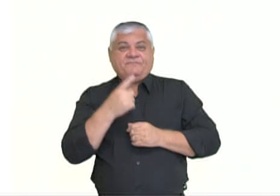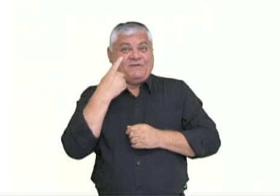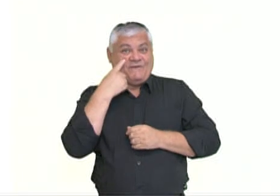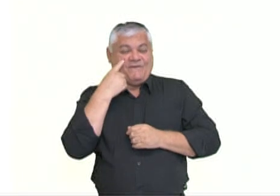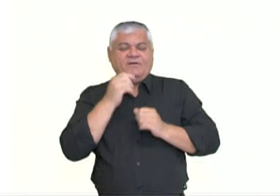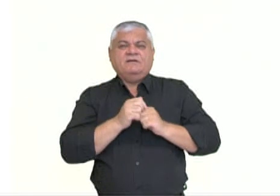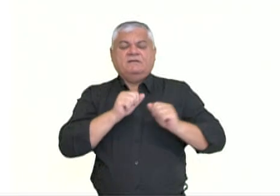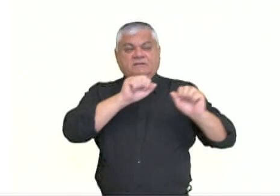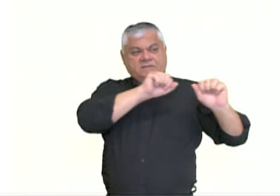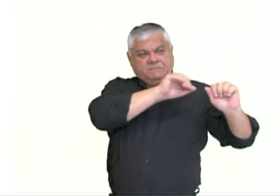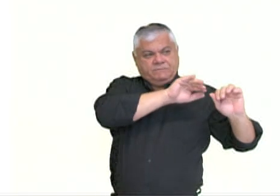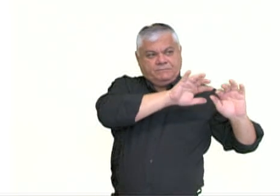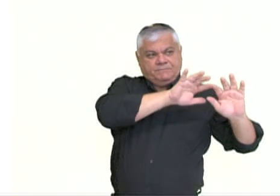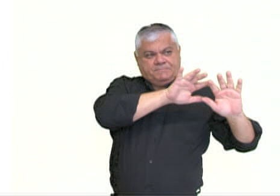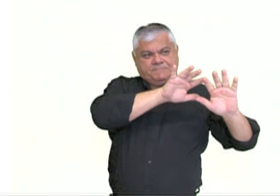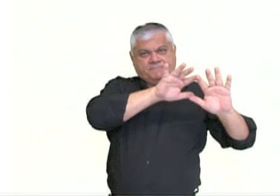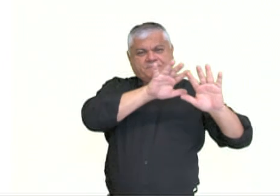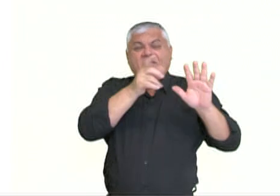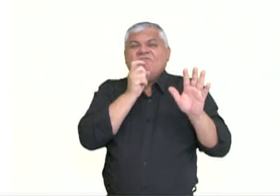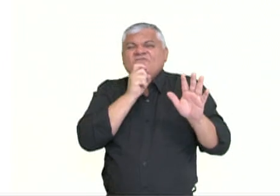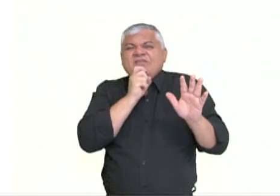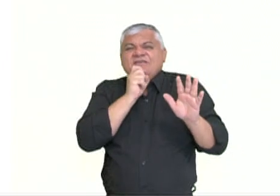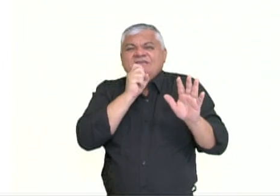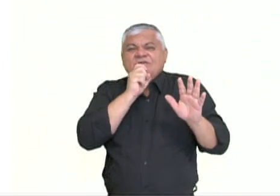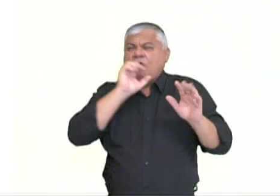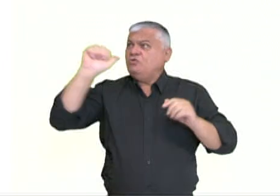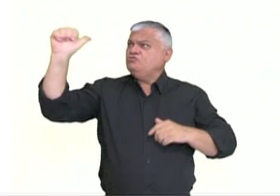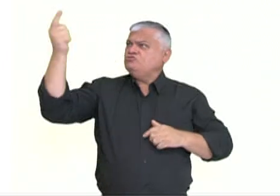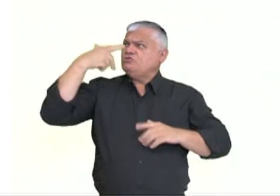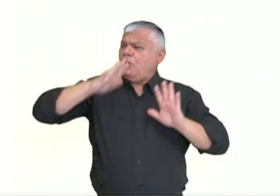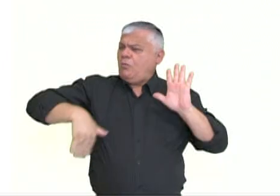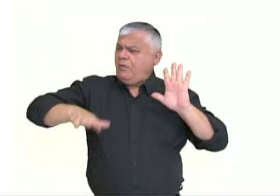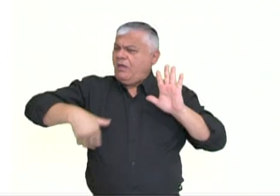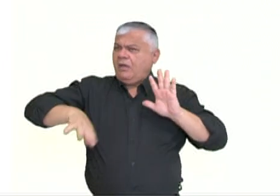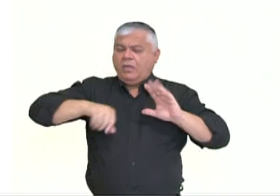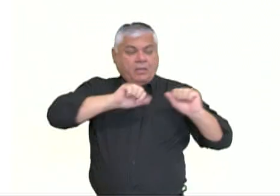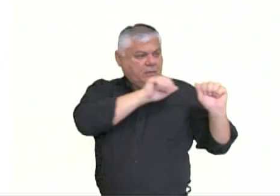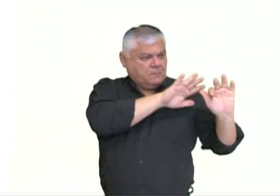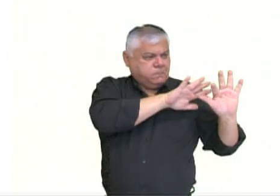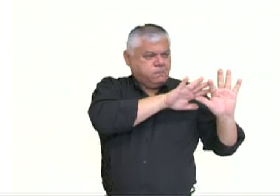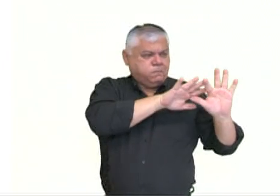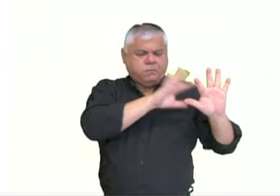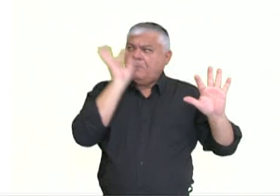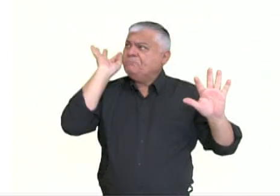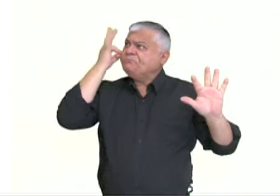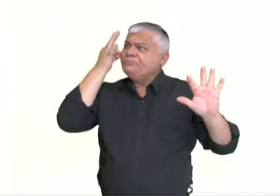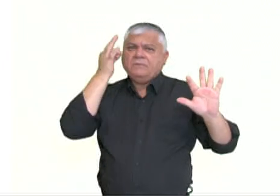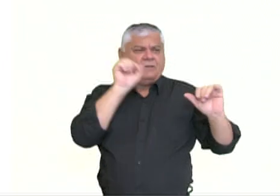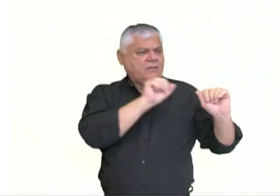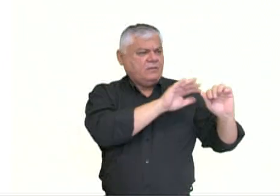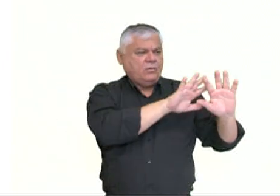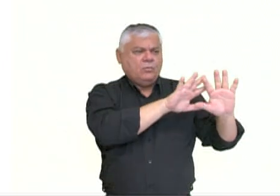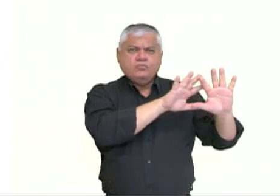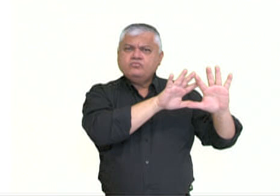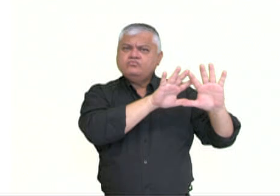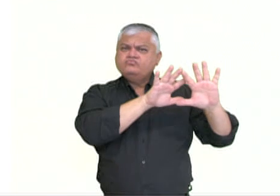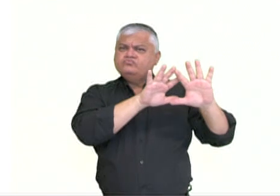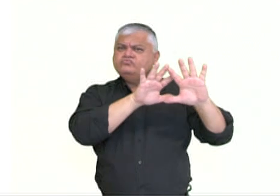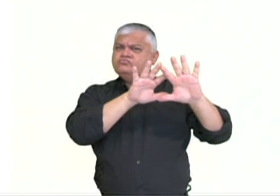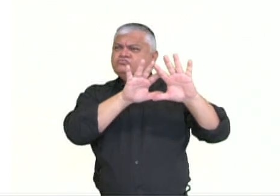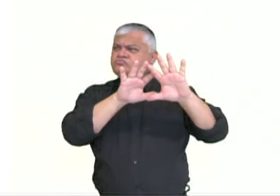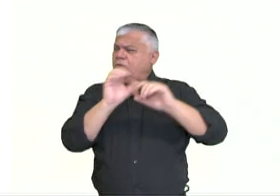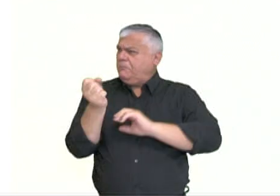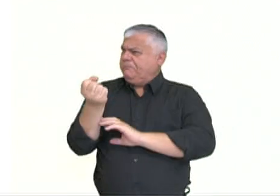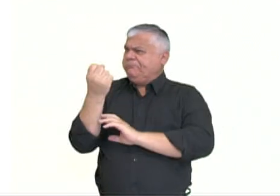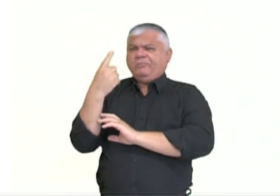entrada de uma frente fria que nós vamos ter ali provoca uma mudança rápida. De um lugar que estava ensolarado,